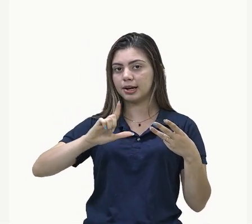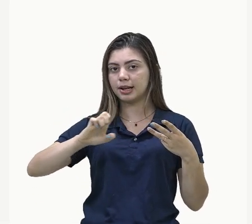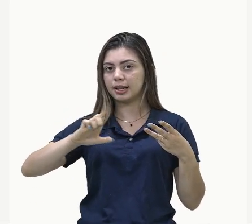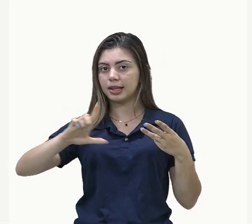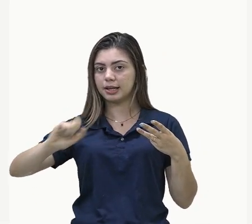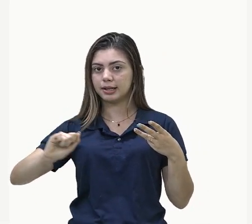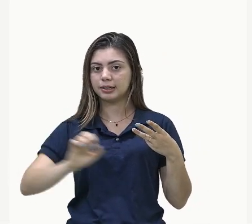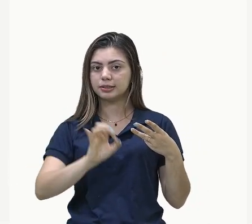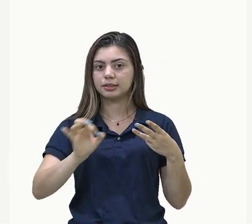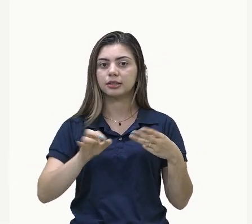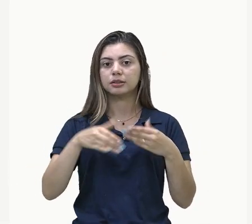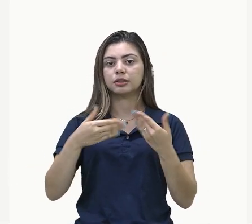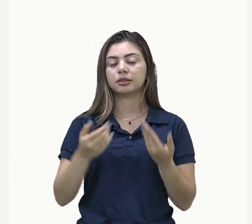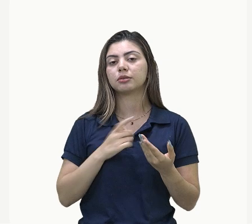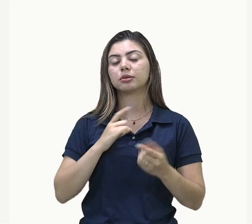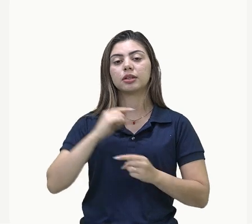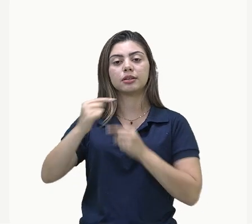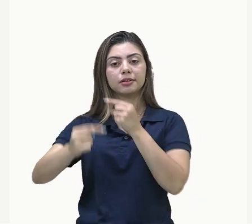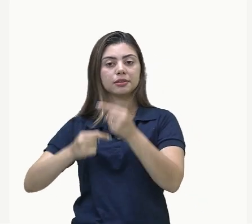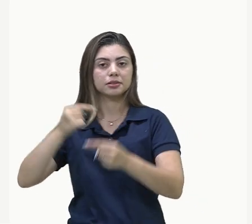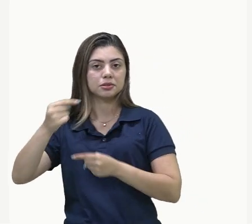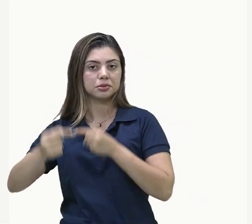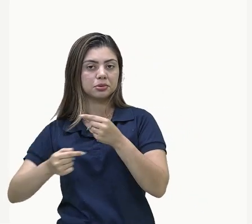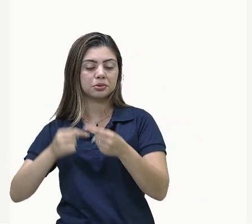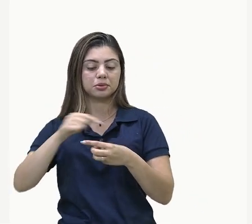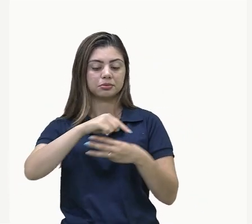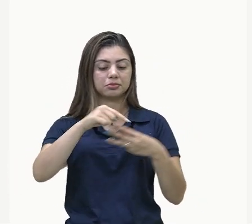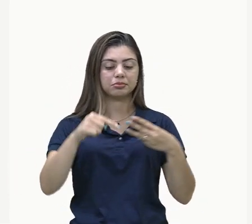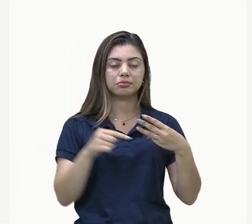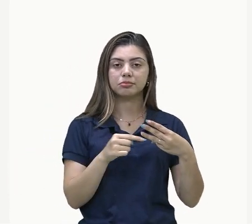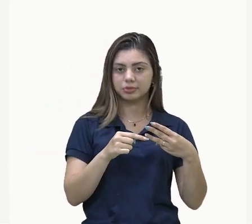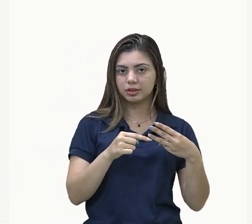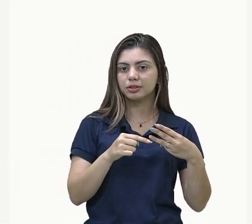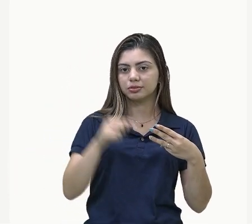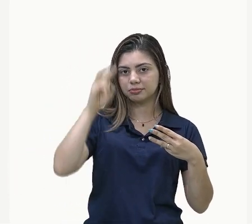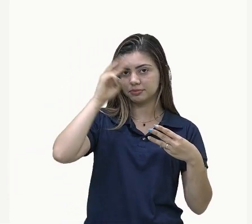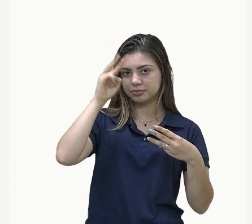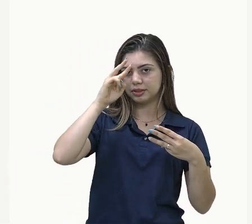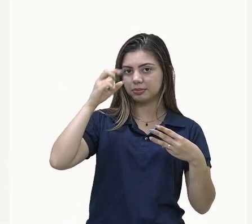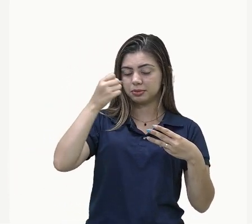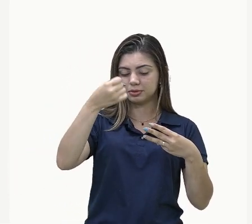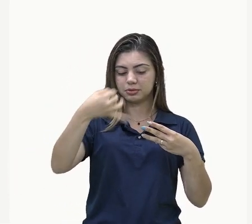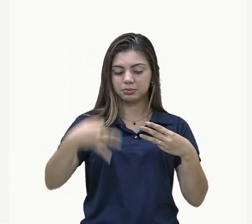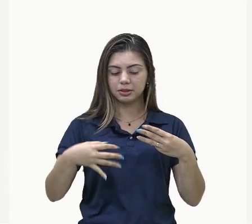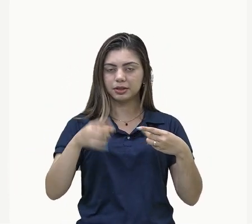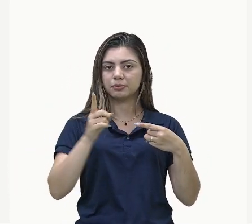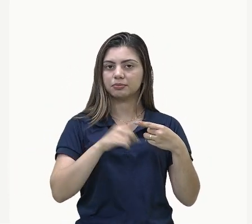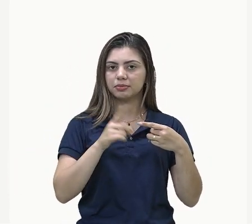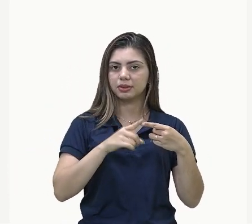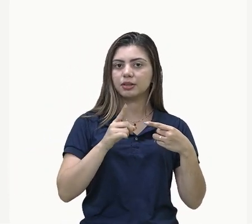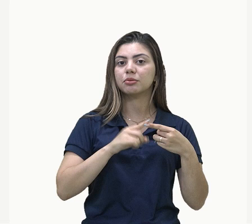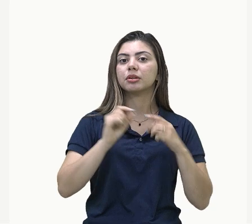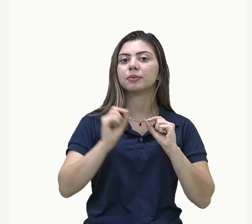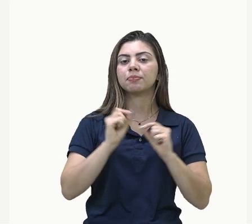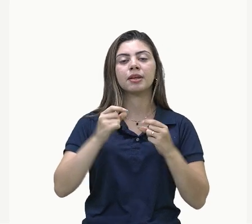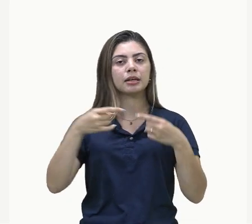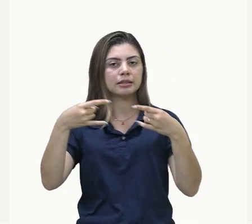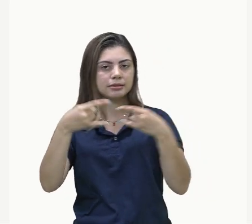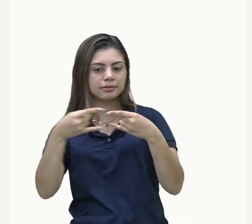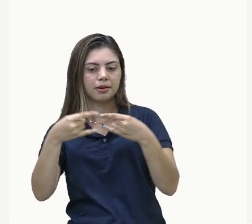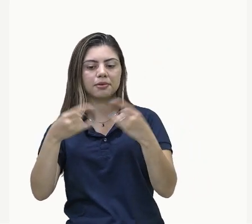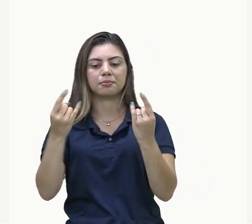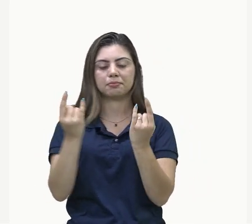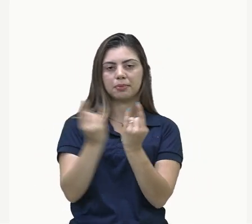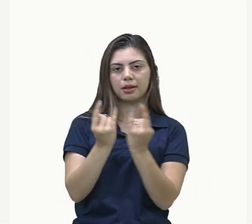de resistores, eu tenho 3 tipos: a série, paralelo e a mista. Depois disso,